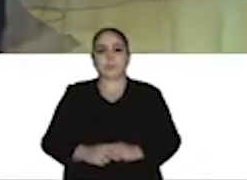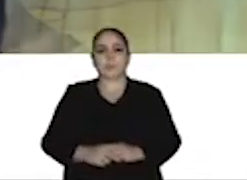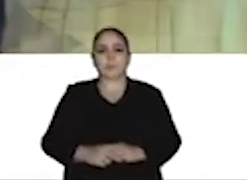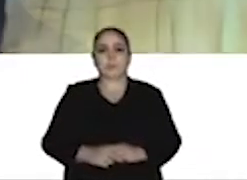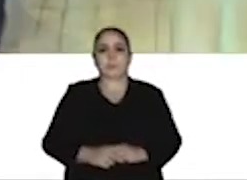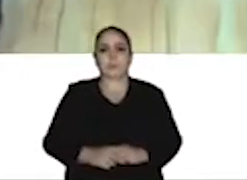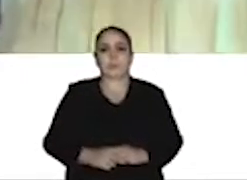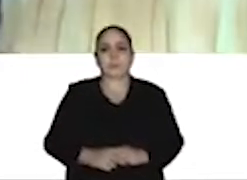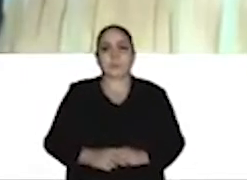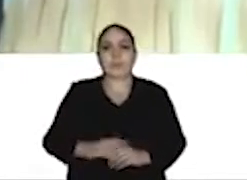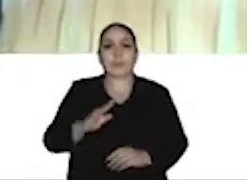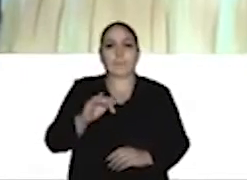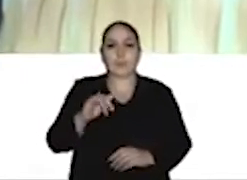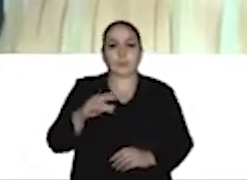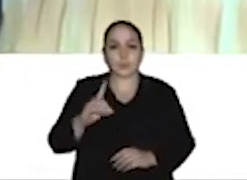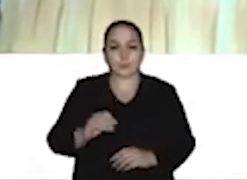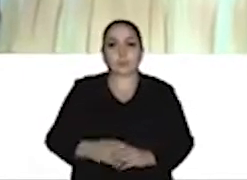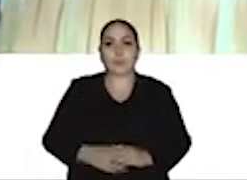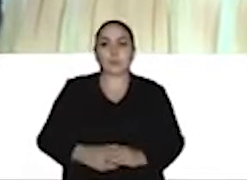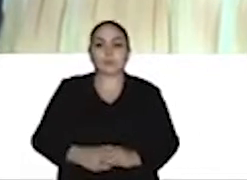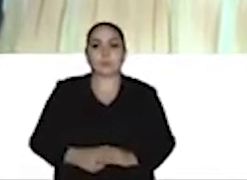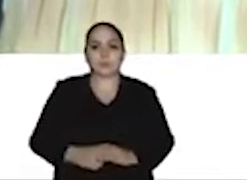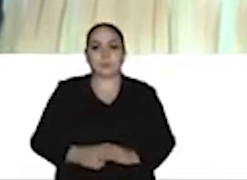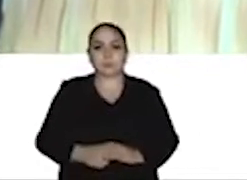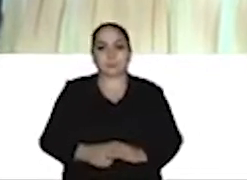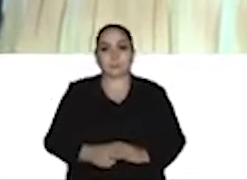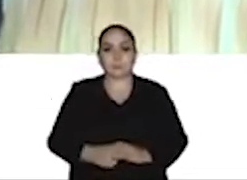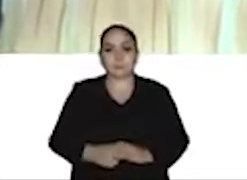Ux. Ô, Cabiúna, retevida.